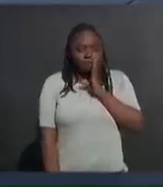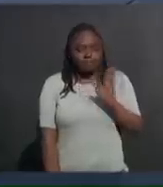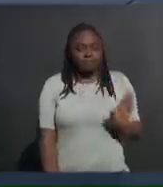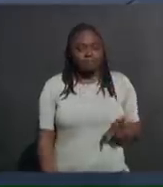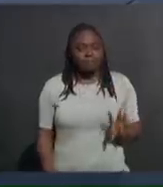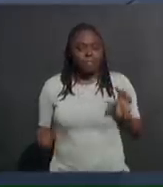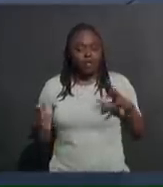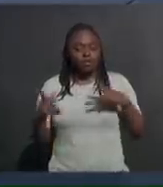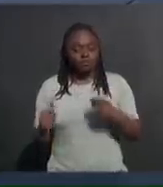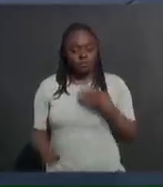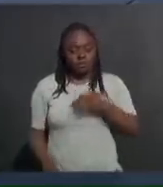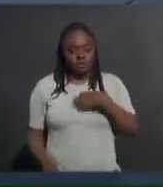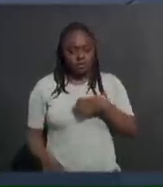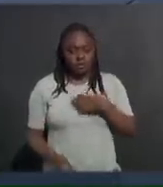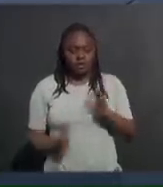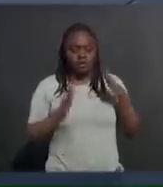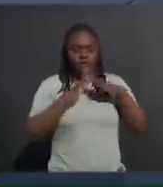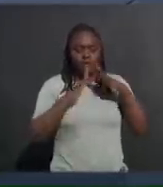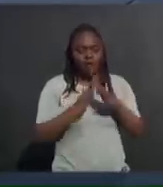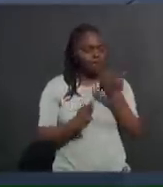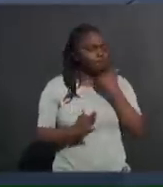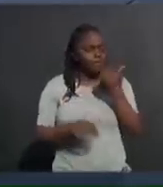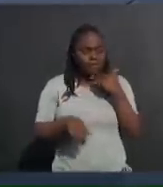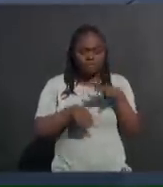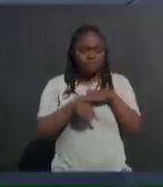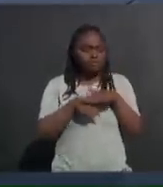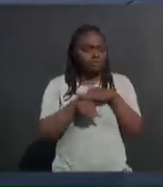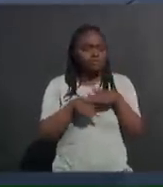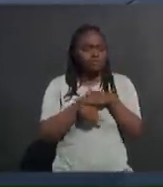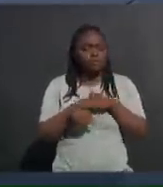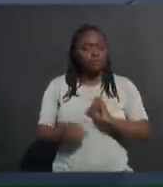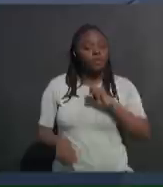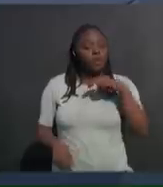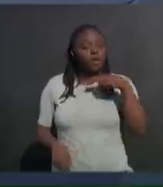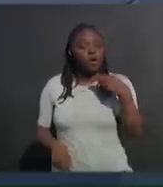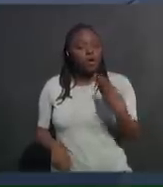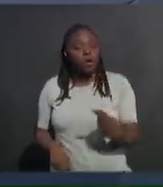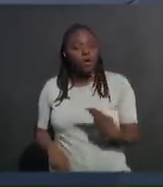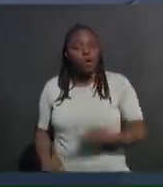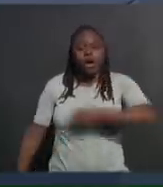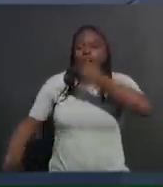Todo mundo emburradinho dentro de casa, ninguém conversa. Ou então,